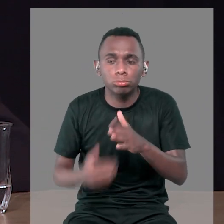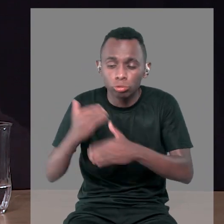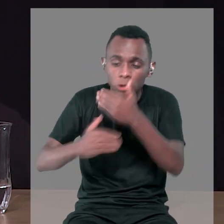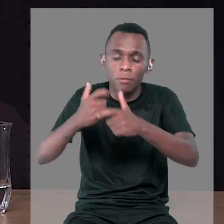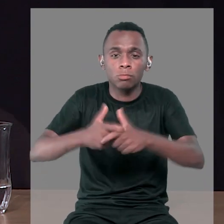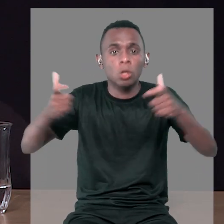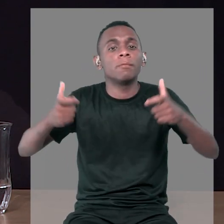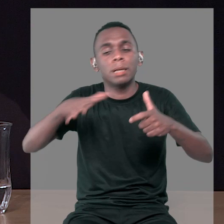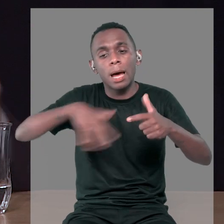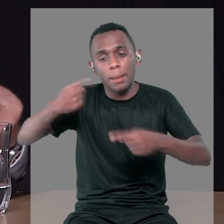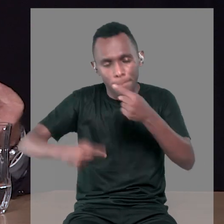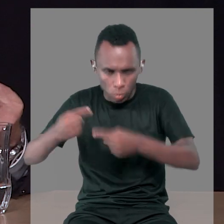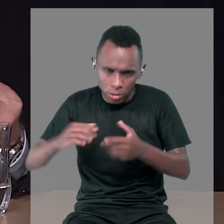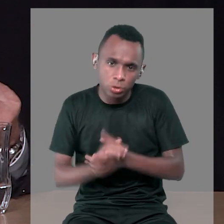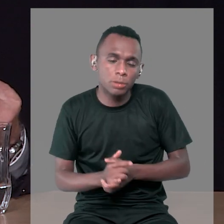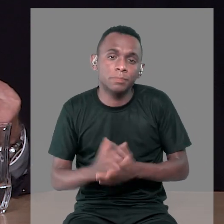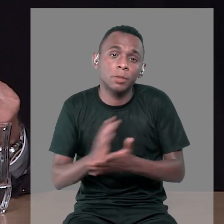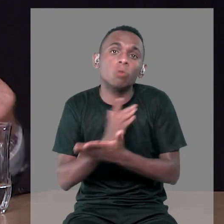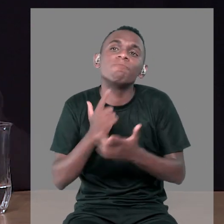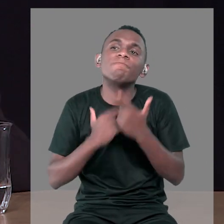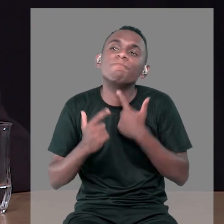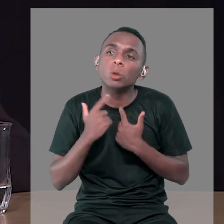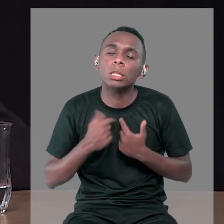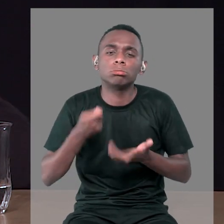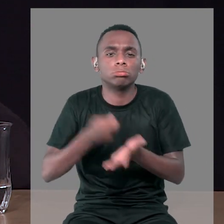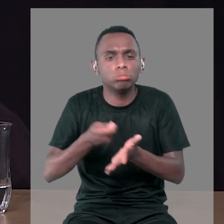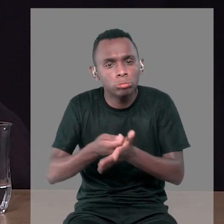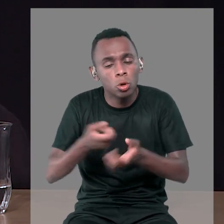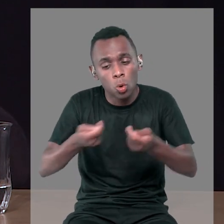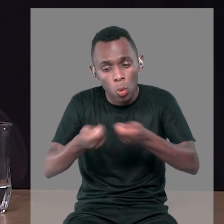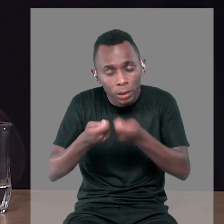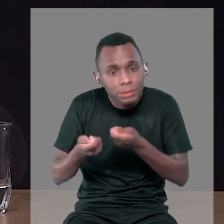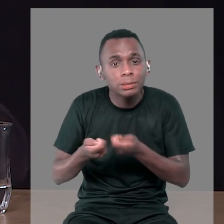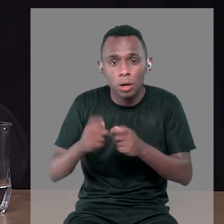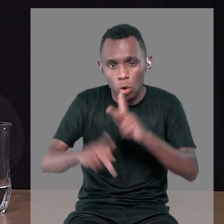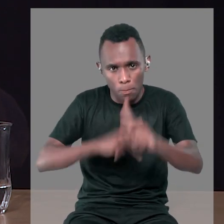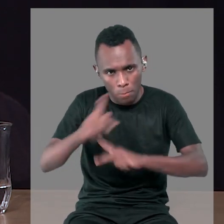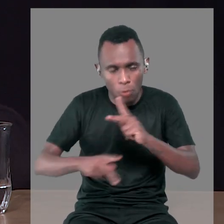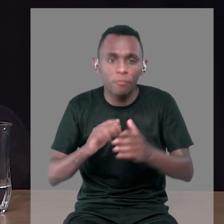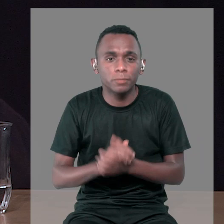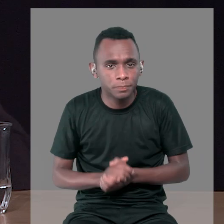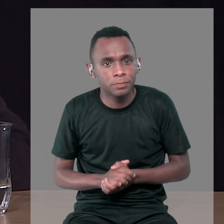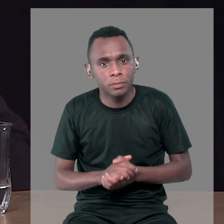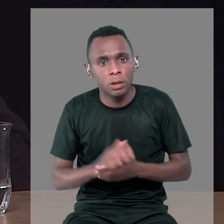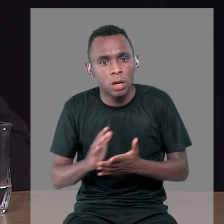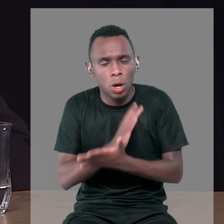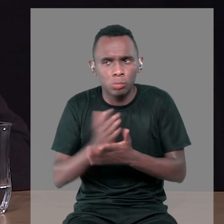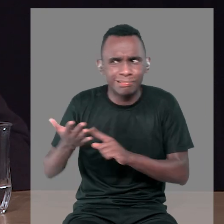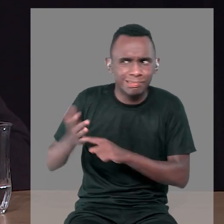político. Os grandes são aqueles que desejam comandar o povo são aqueles que desejam não ser